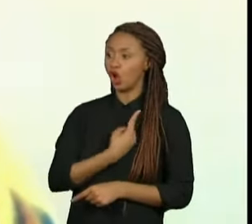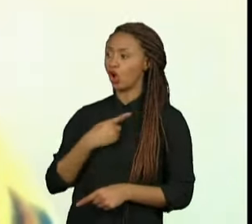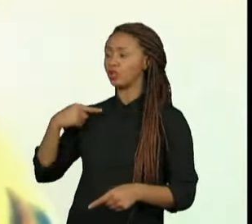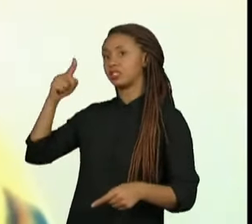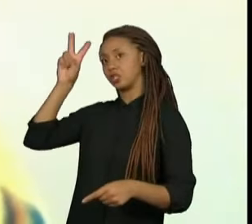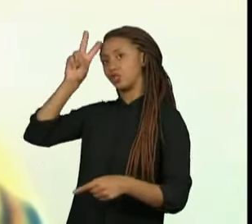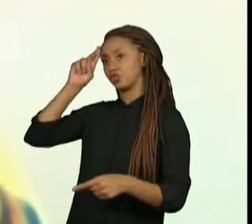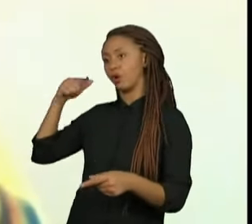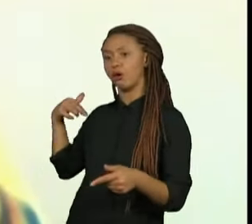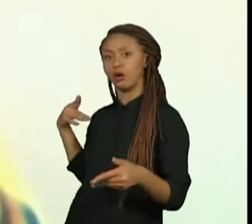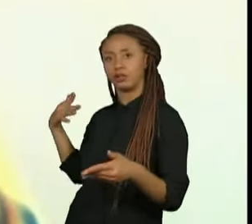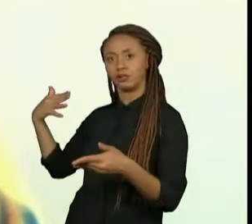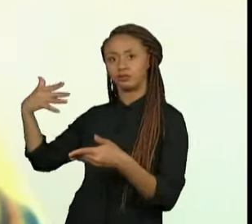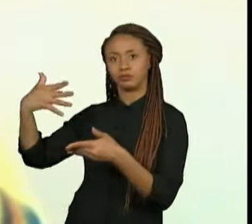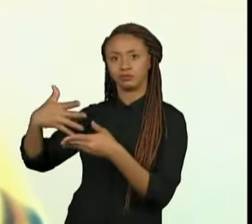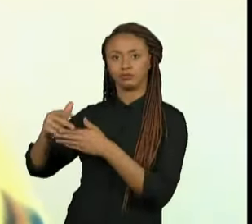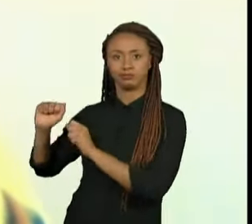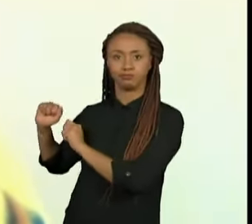histórica de afro-diaspórico,